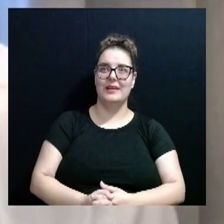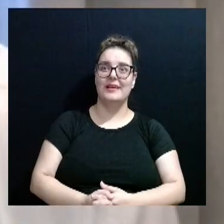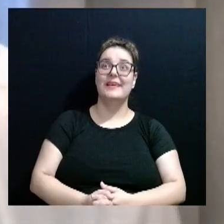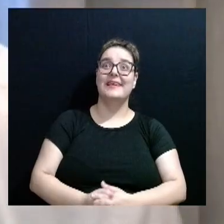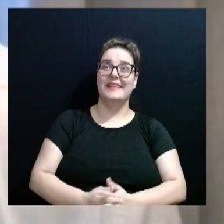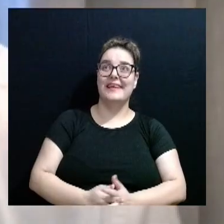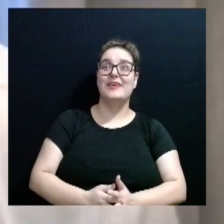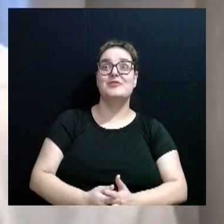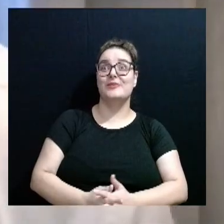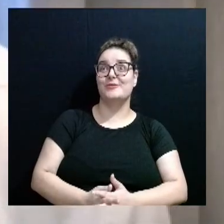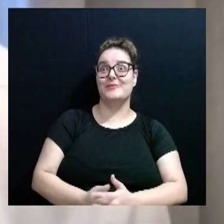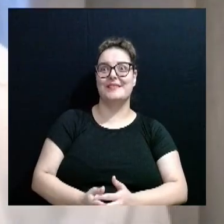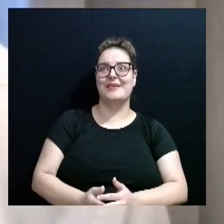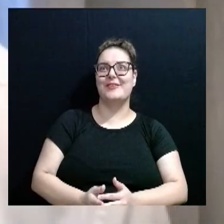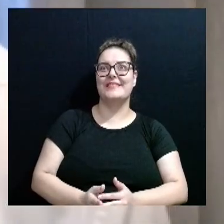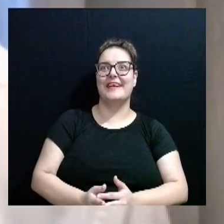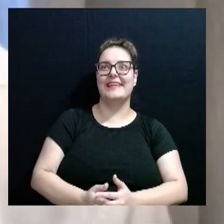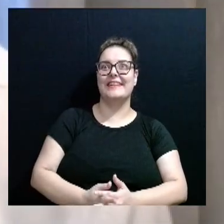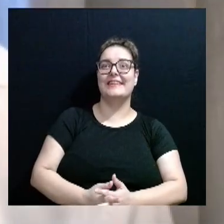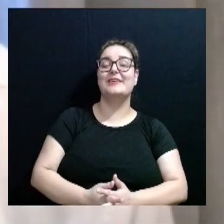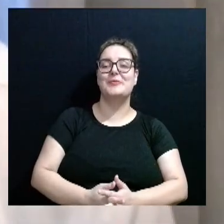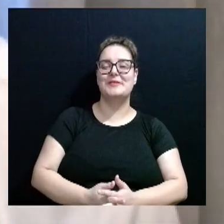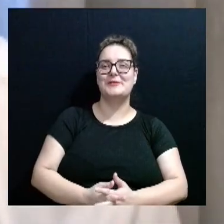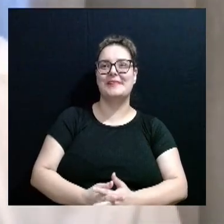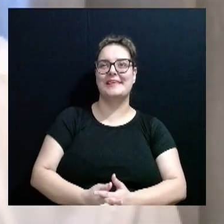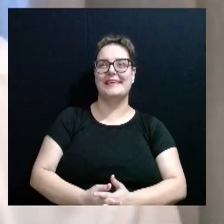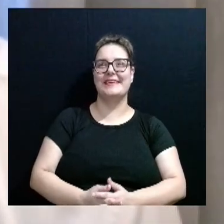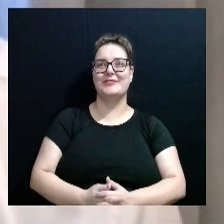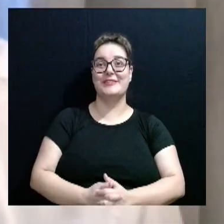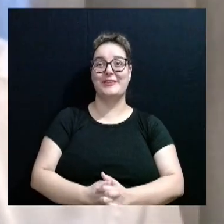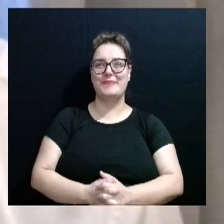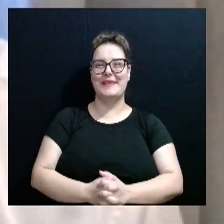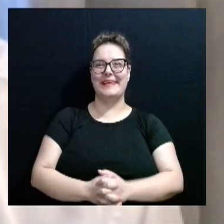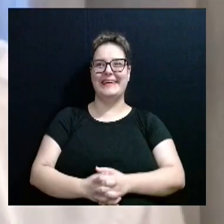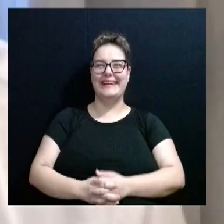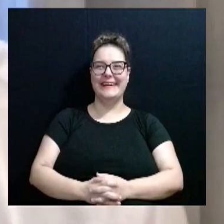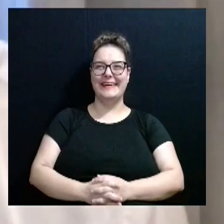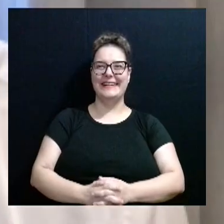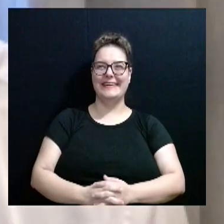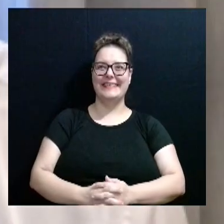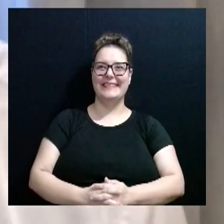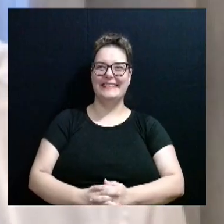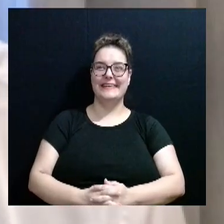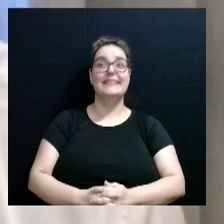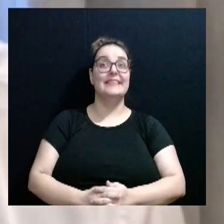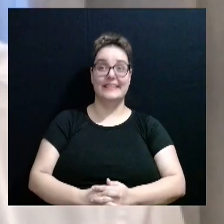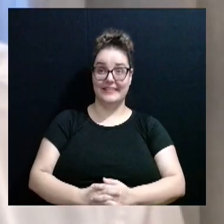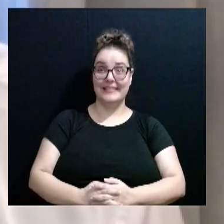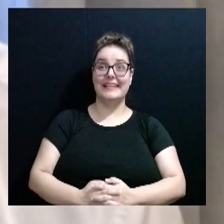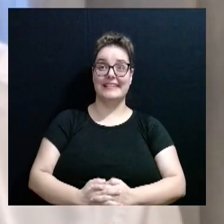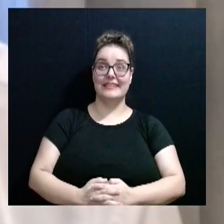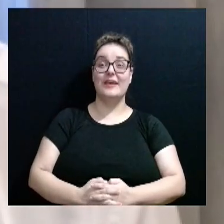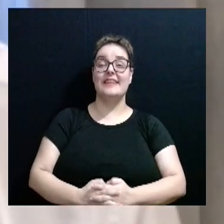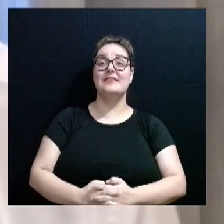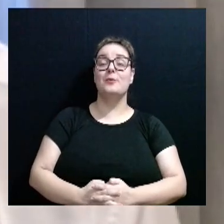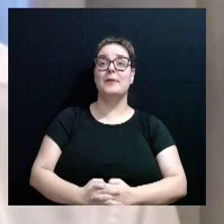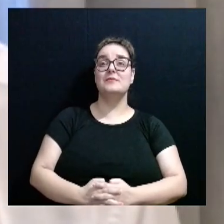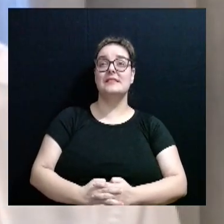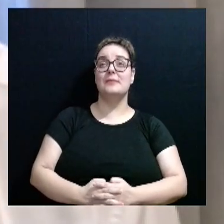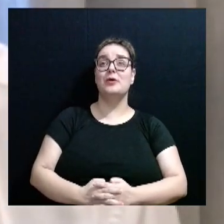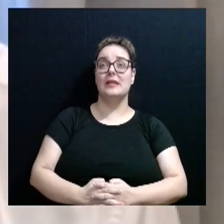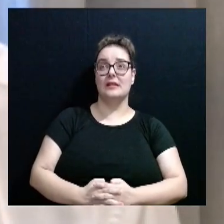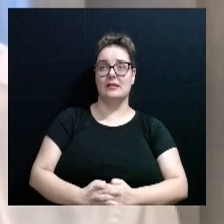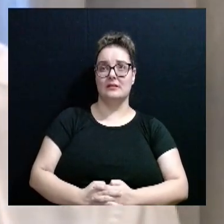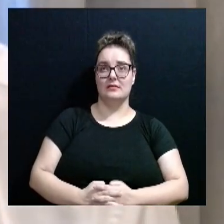produto importado ele fica mais barato e o produto nacional, como ele tem agora um outro mercado que ele